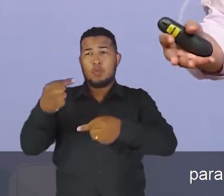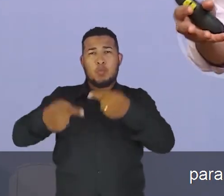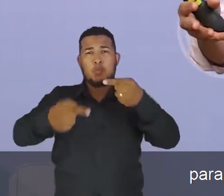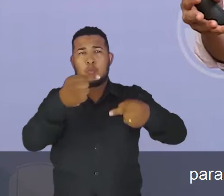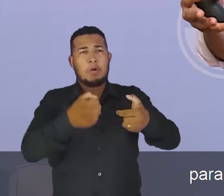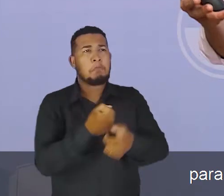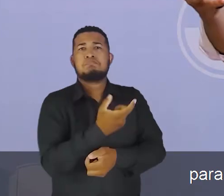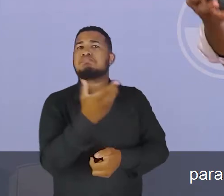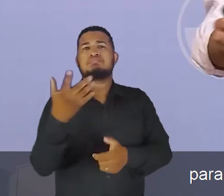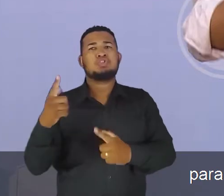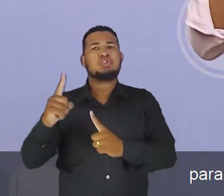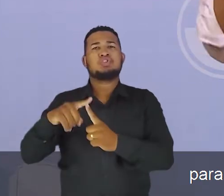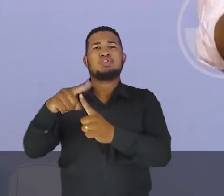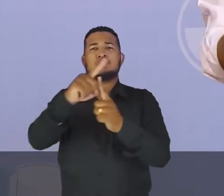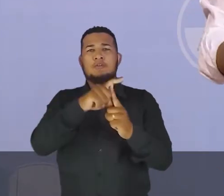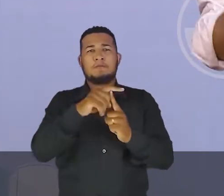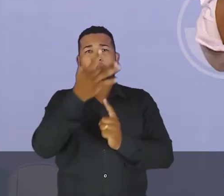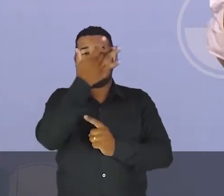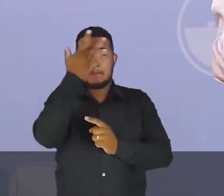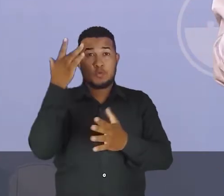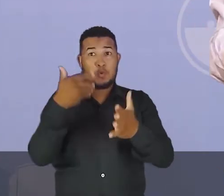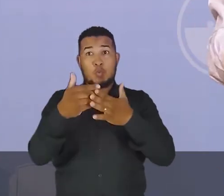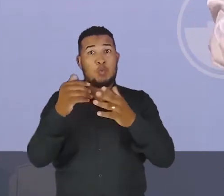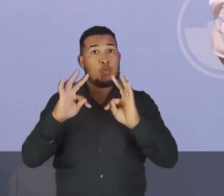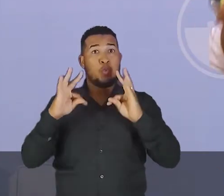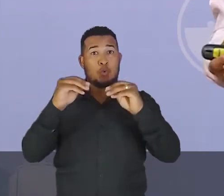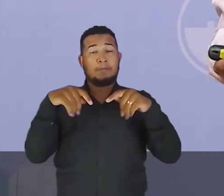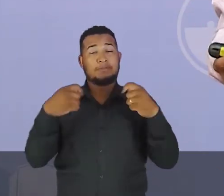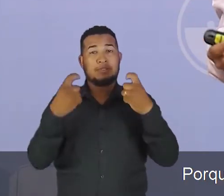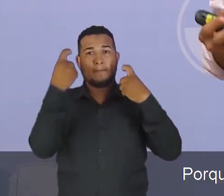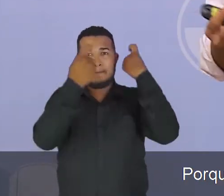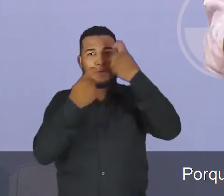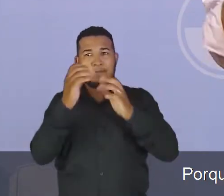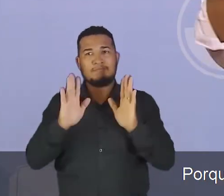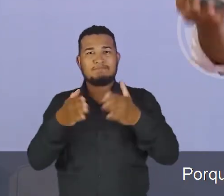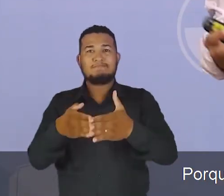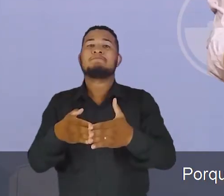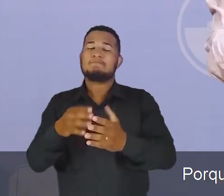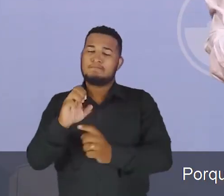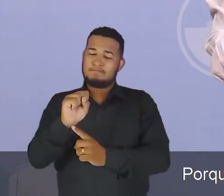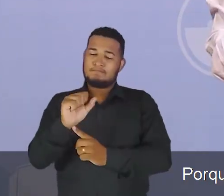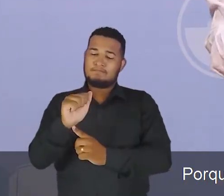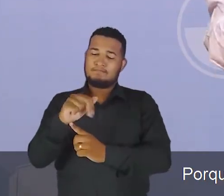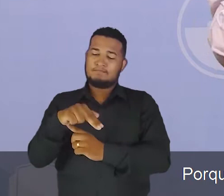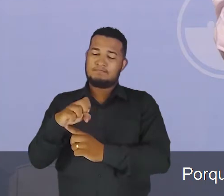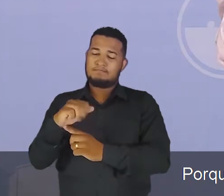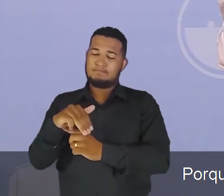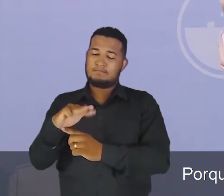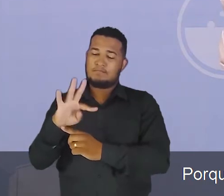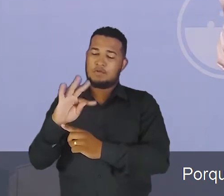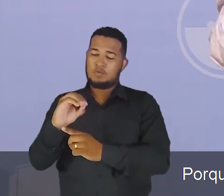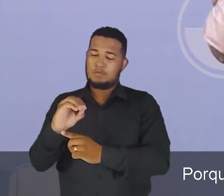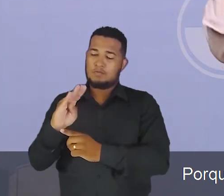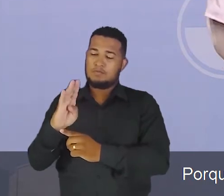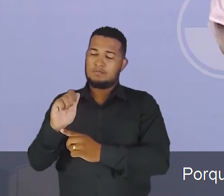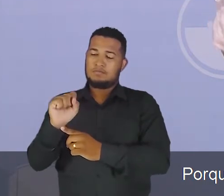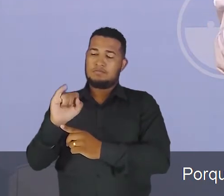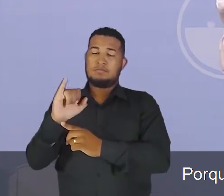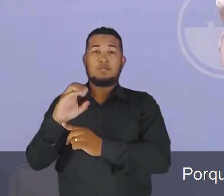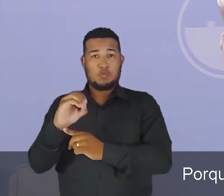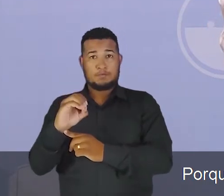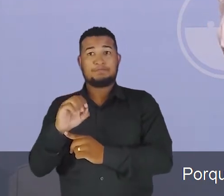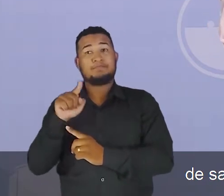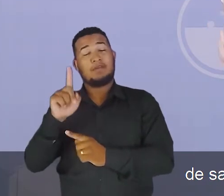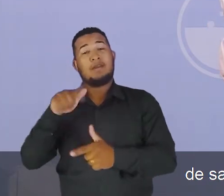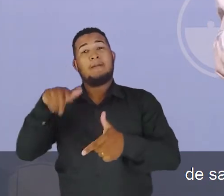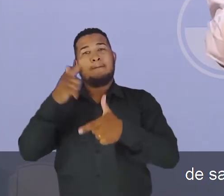política pública, qualquer cidadão tem que se preocupar com o saneamento básico, porque, como foi mostrado aí na imagem, é